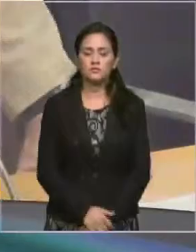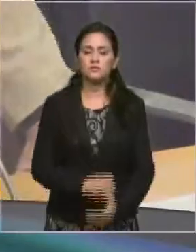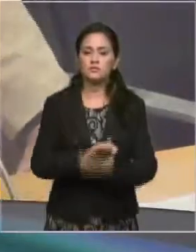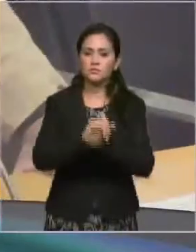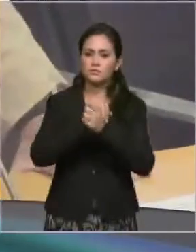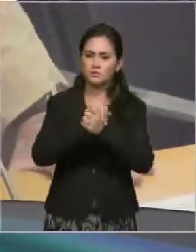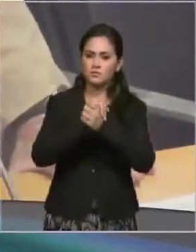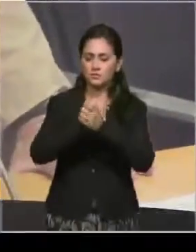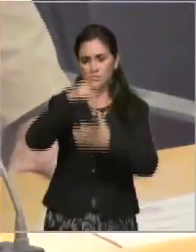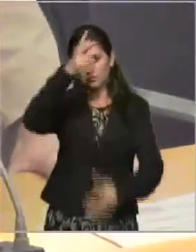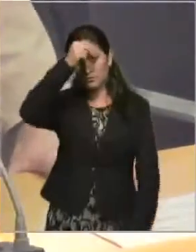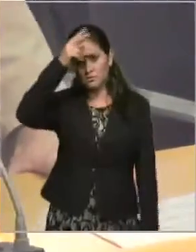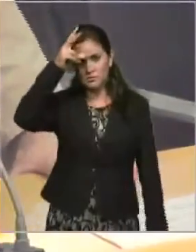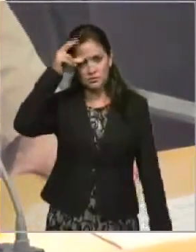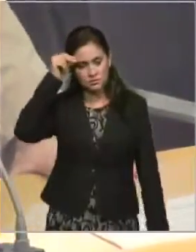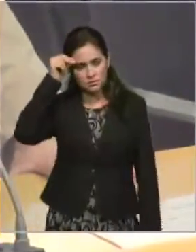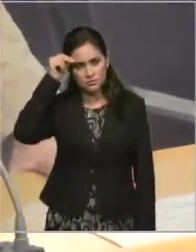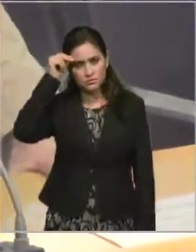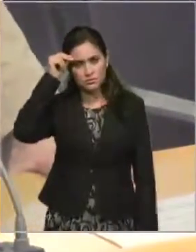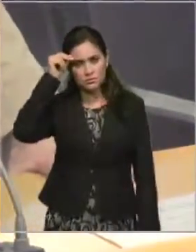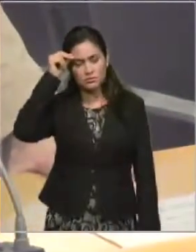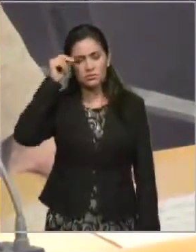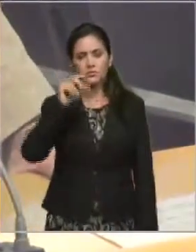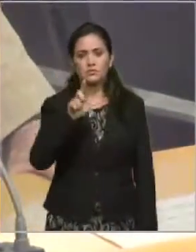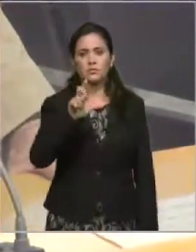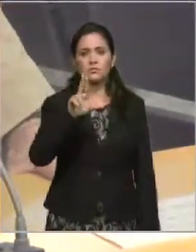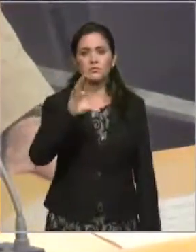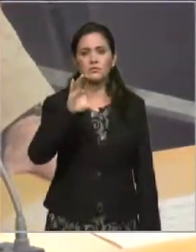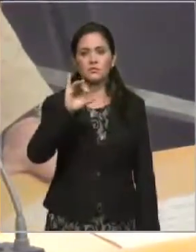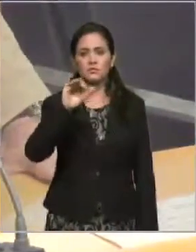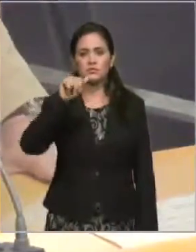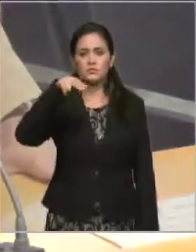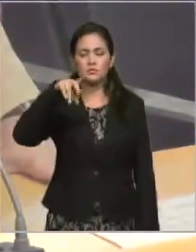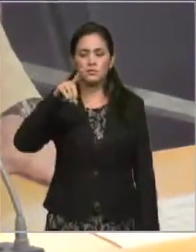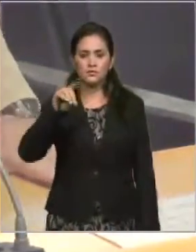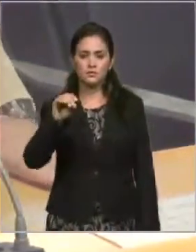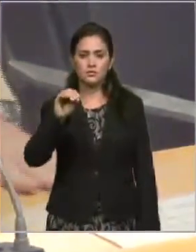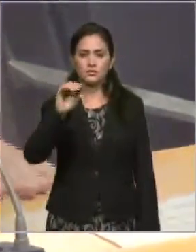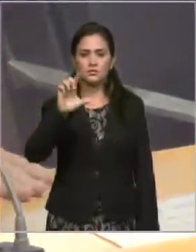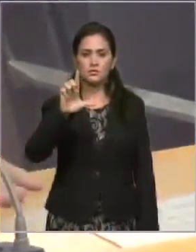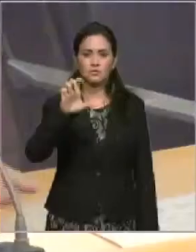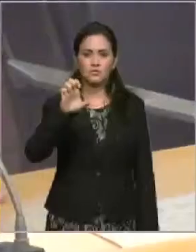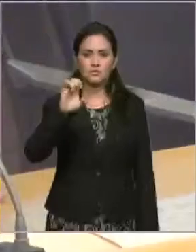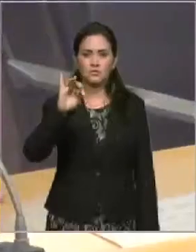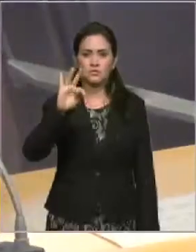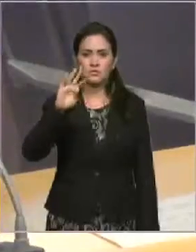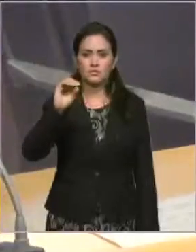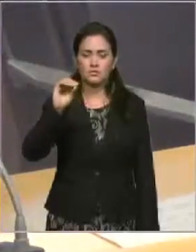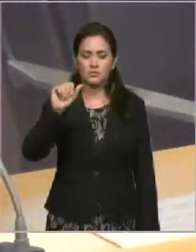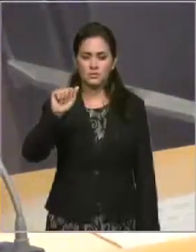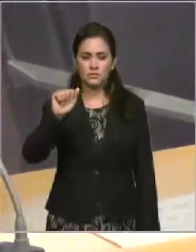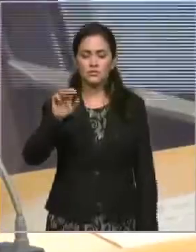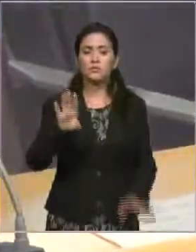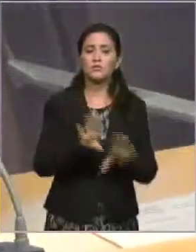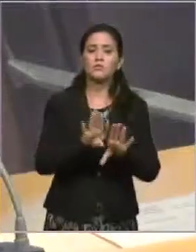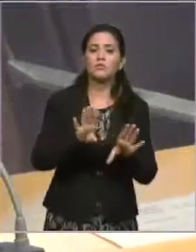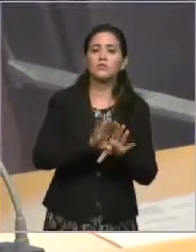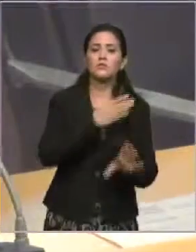Parabenizo o prefeito Luciano Leitor, o governador Flávio